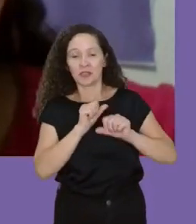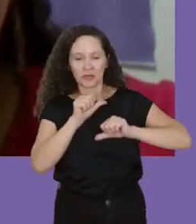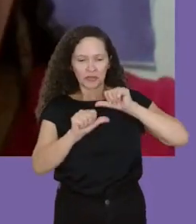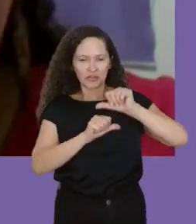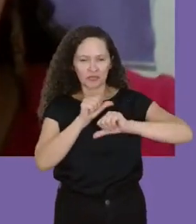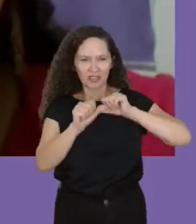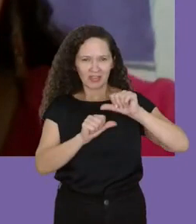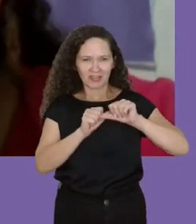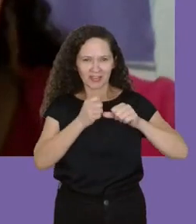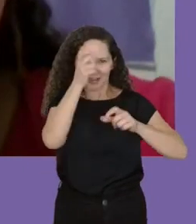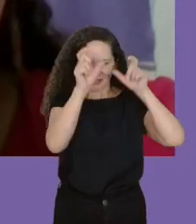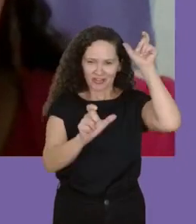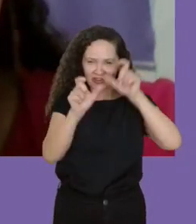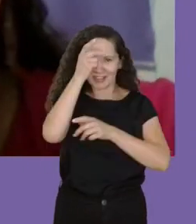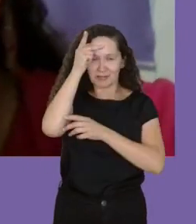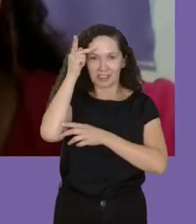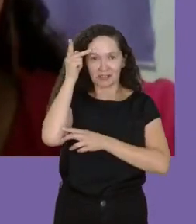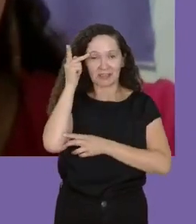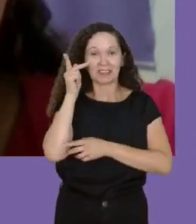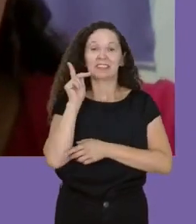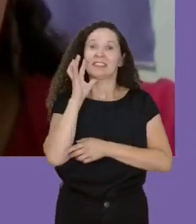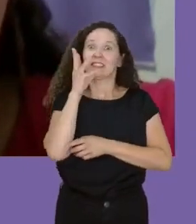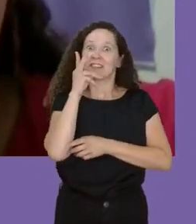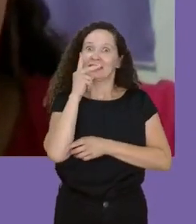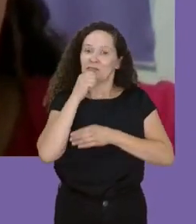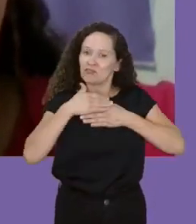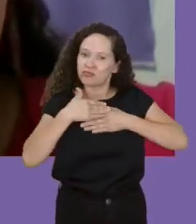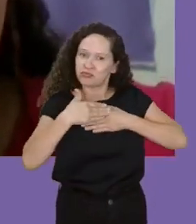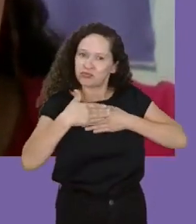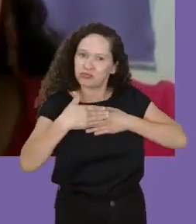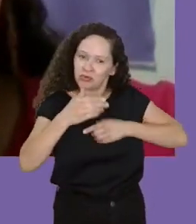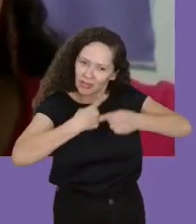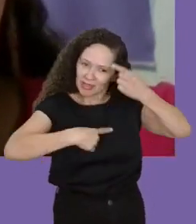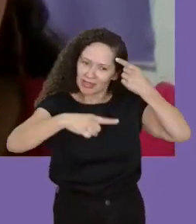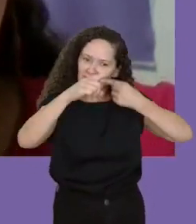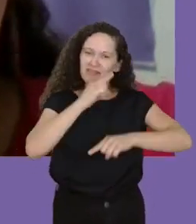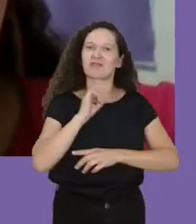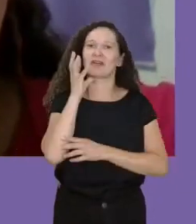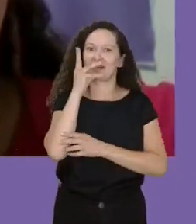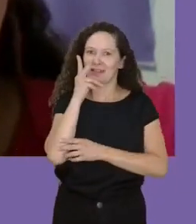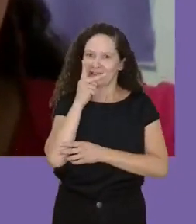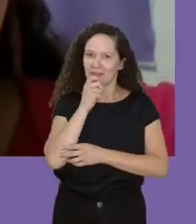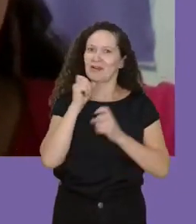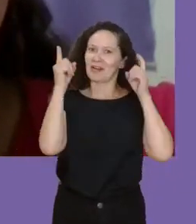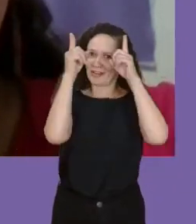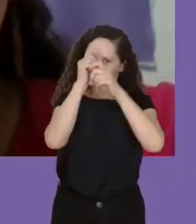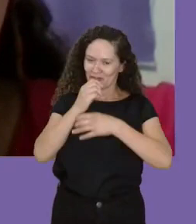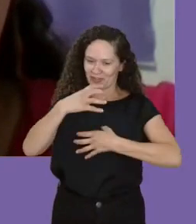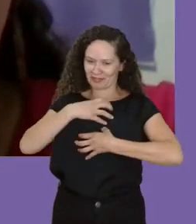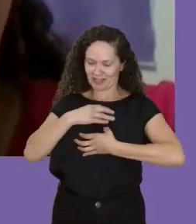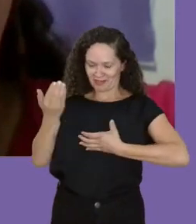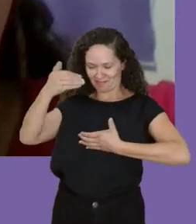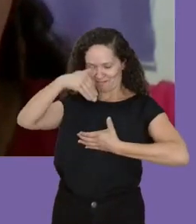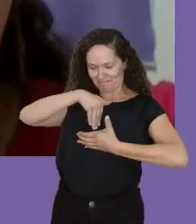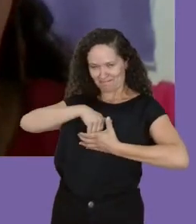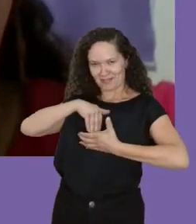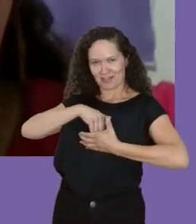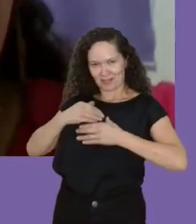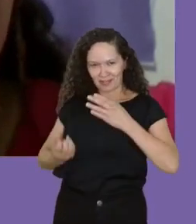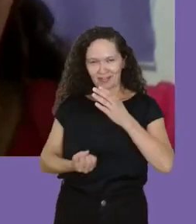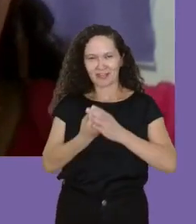também ele é grande e longo, né? Ele, na verdade ele é longo, então a gente precisa internamente a gente construir